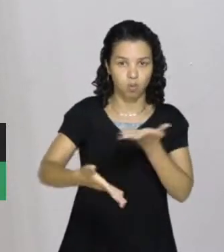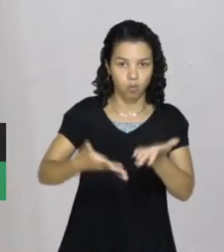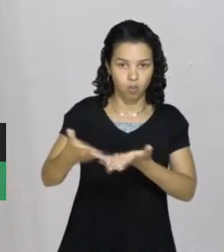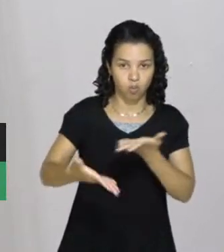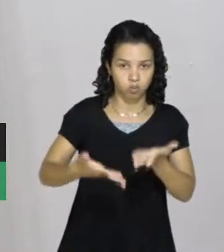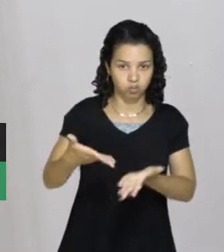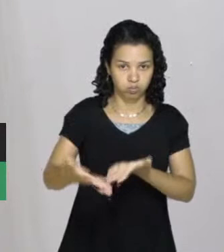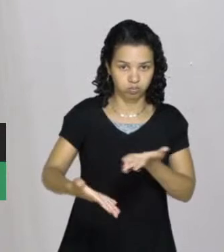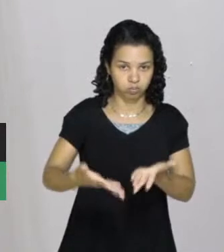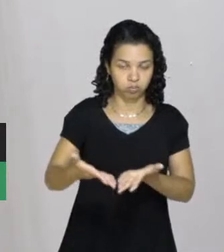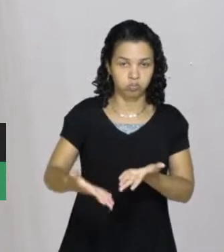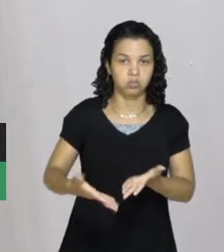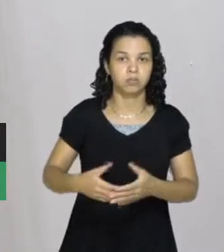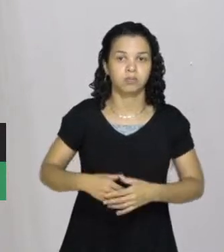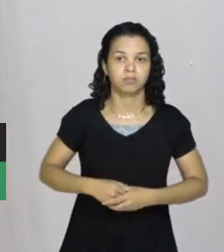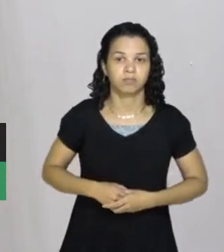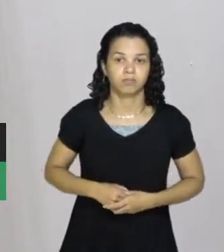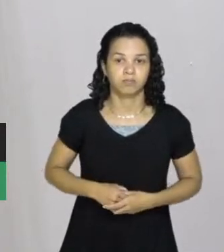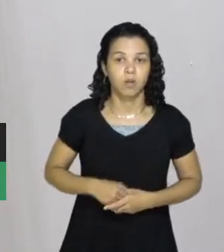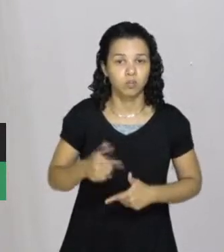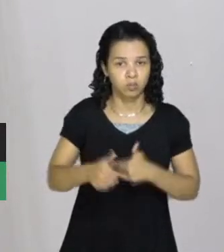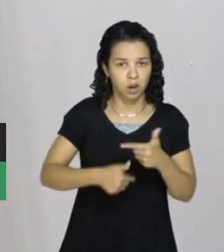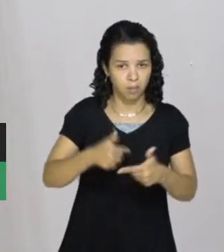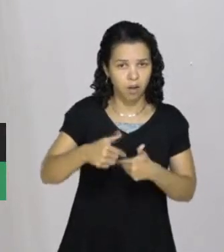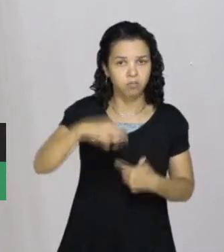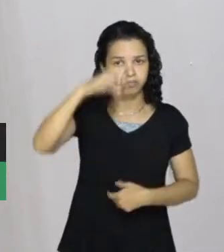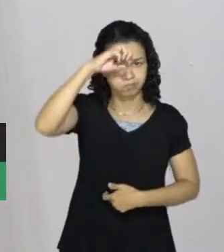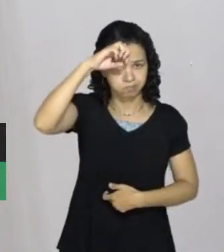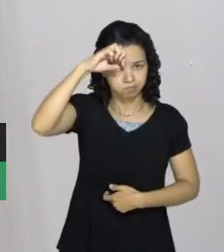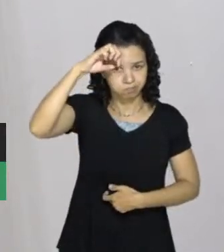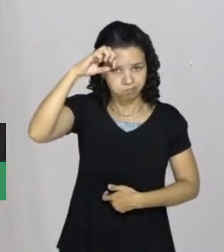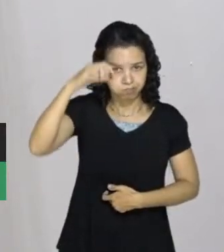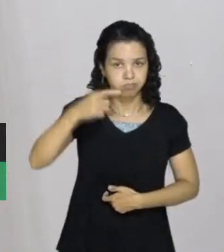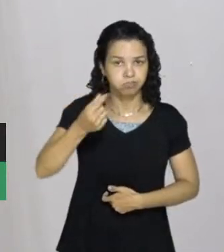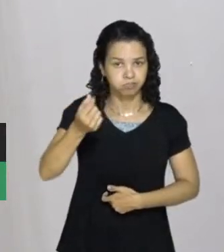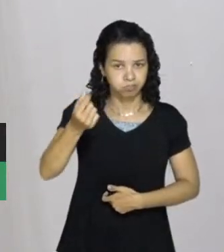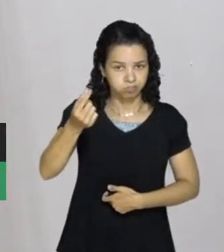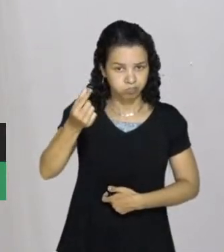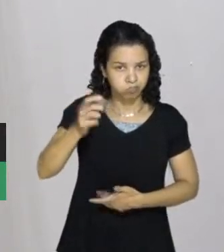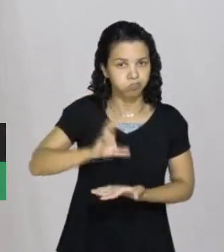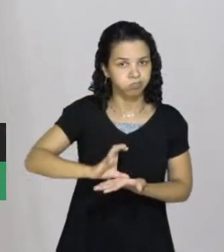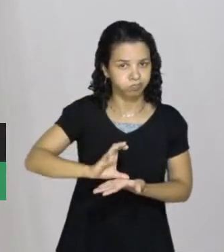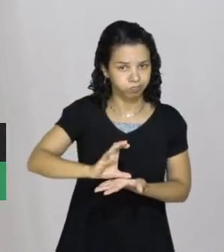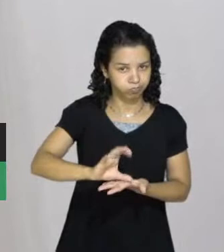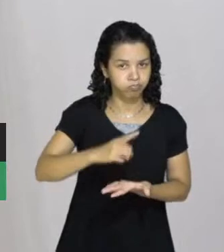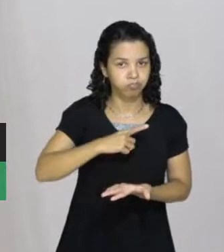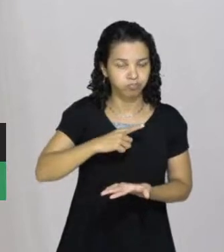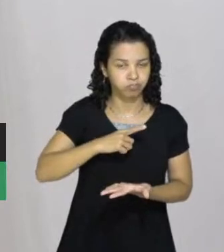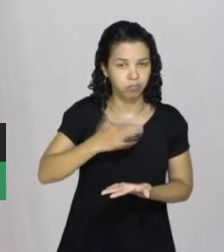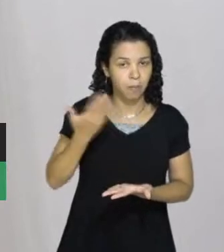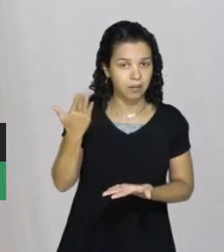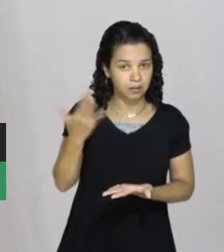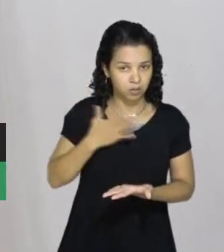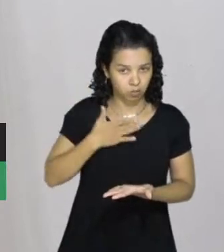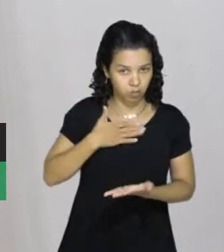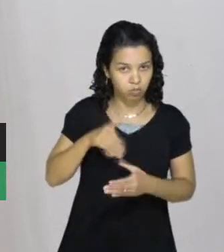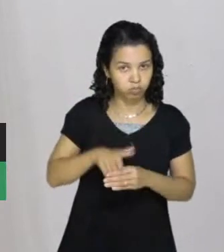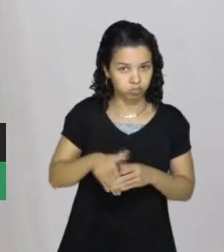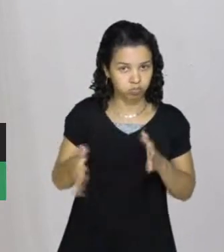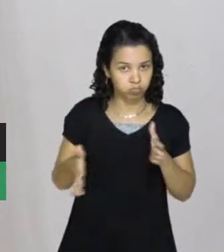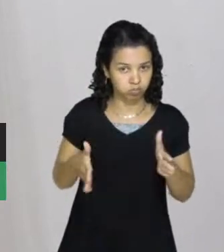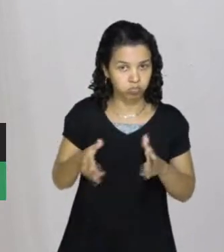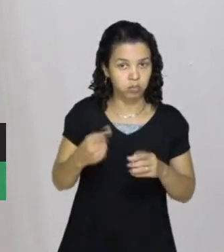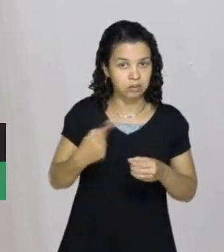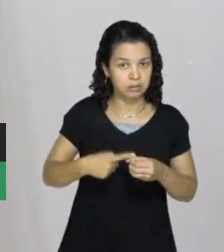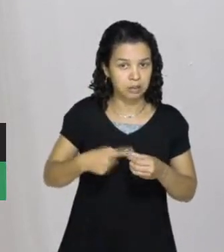e de grandes investimentos. Na minha administração a cidade alcançou mais de